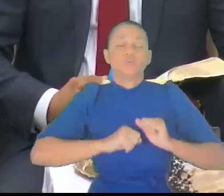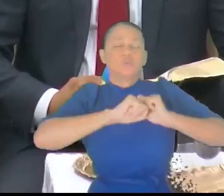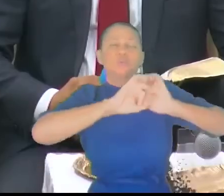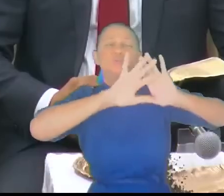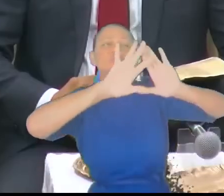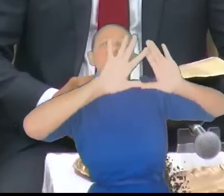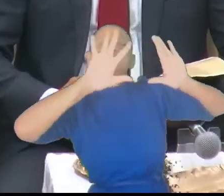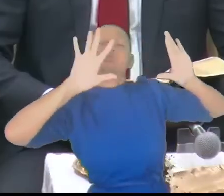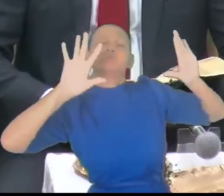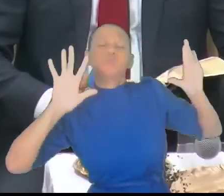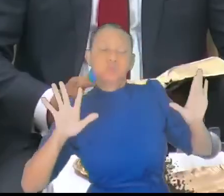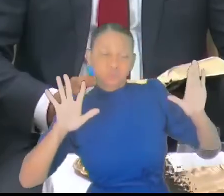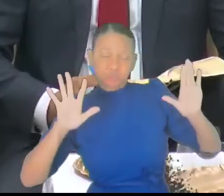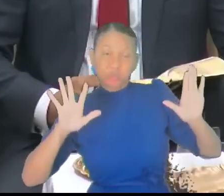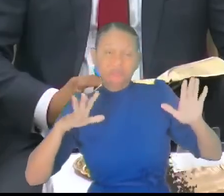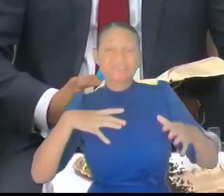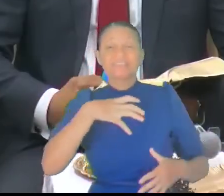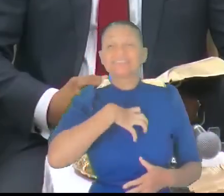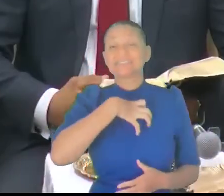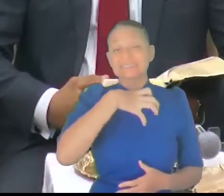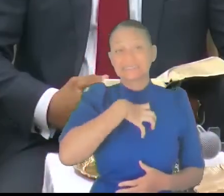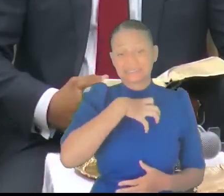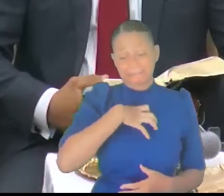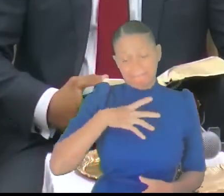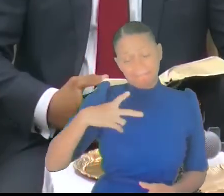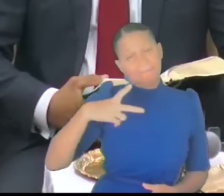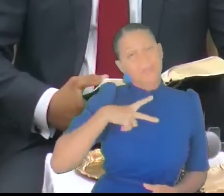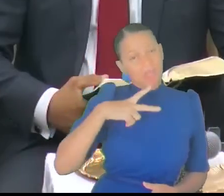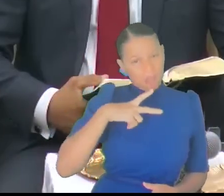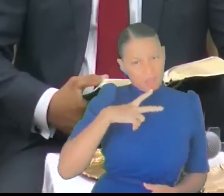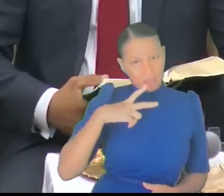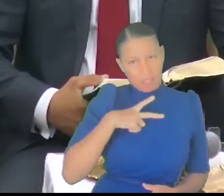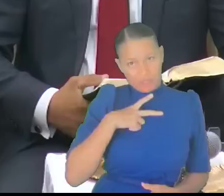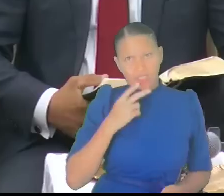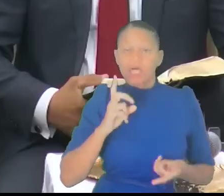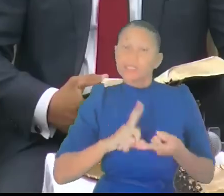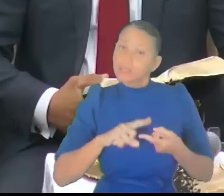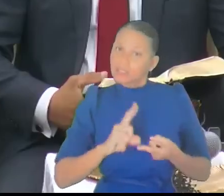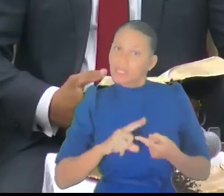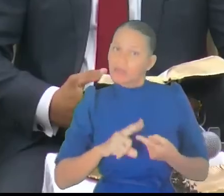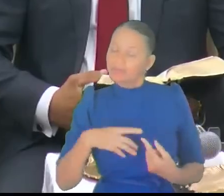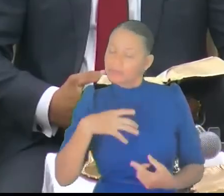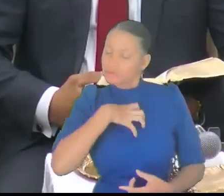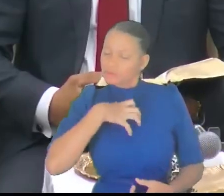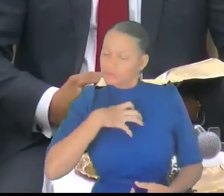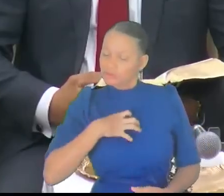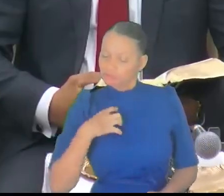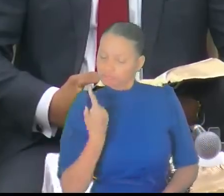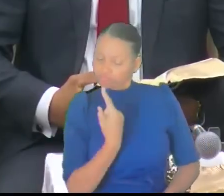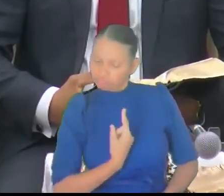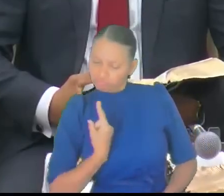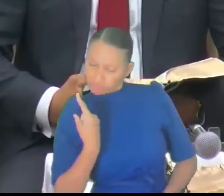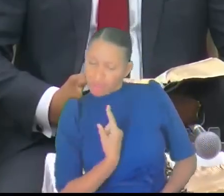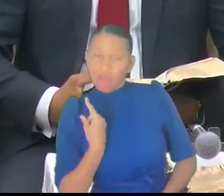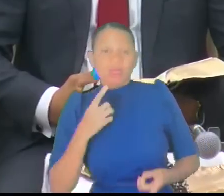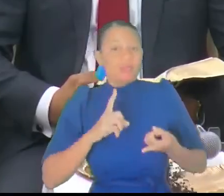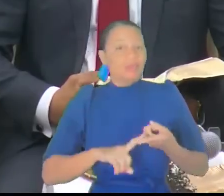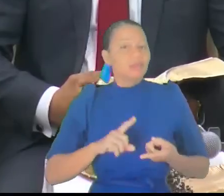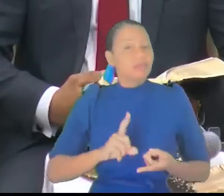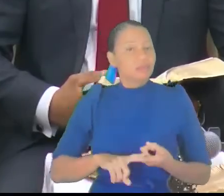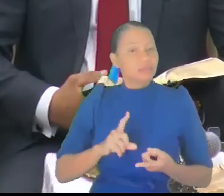dia. Tanto no sentido particular, no sentido individual, como no